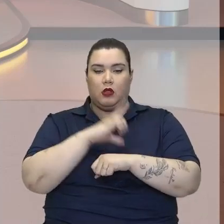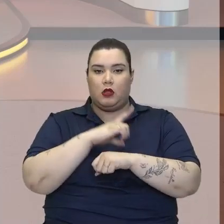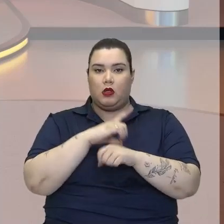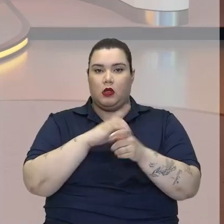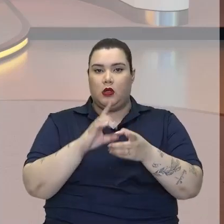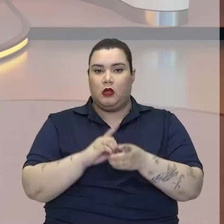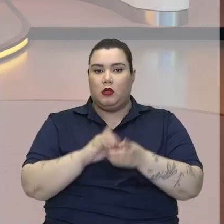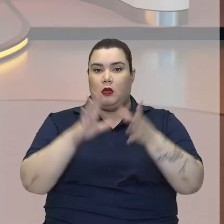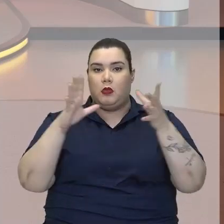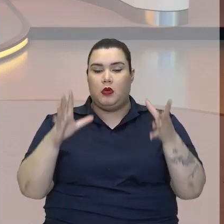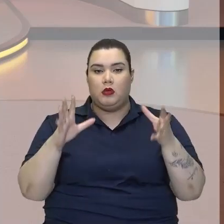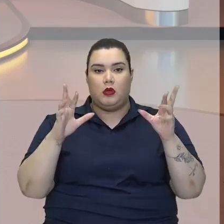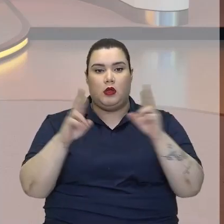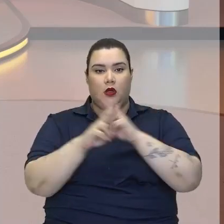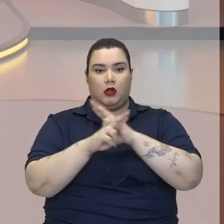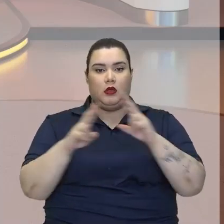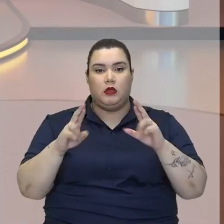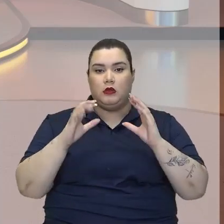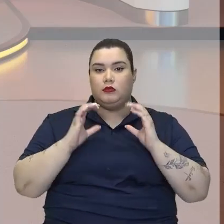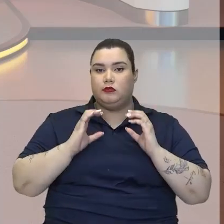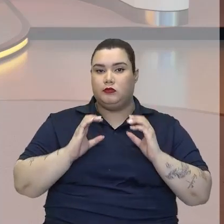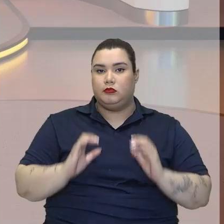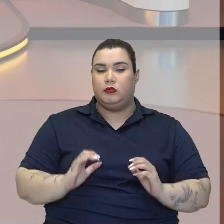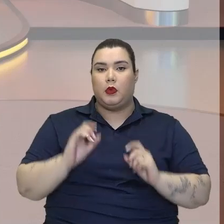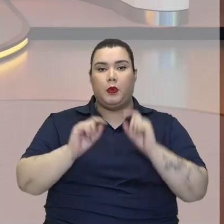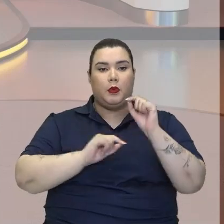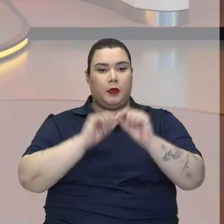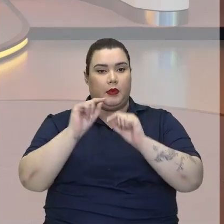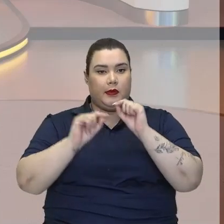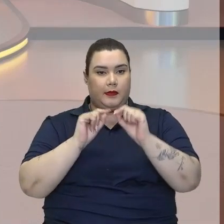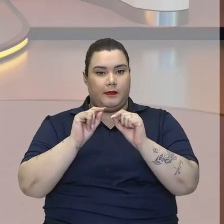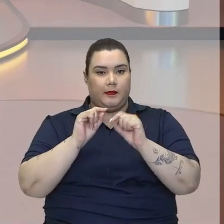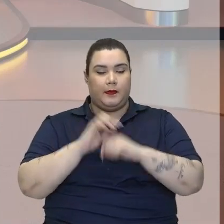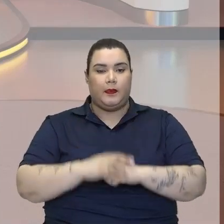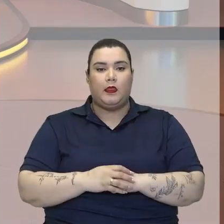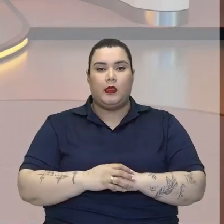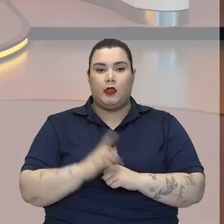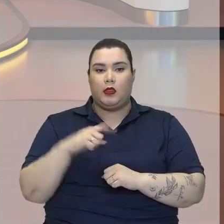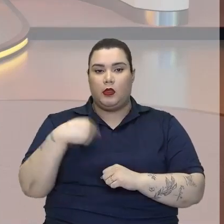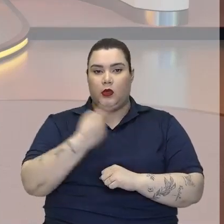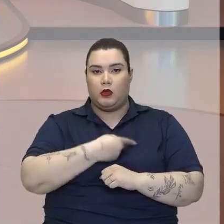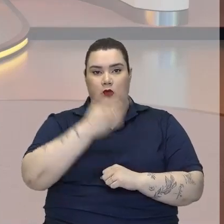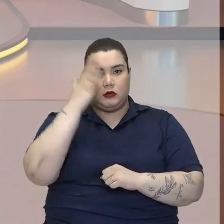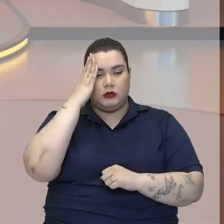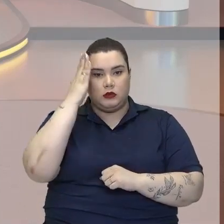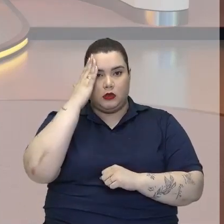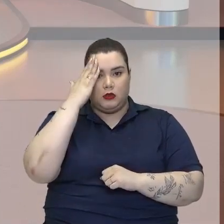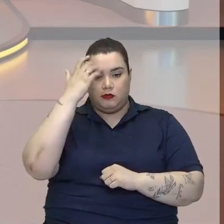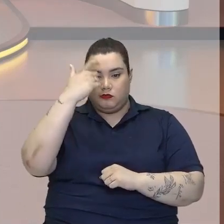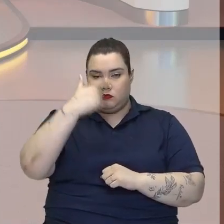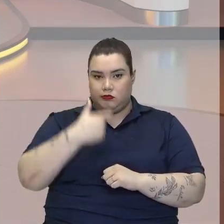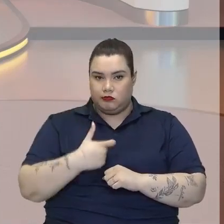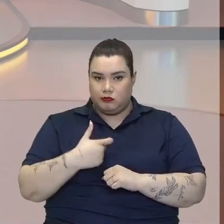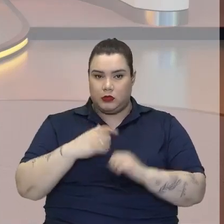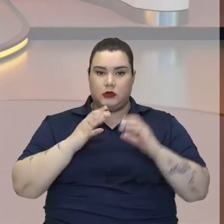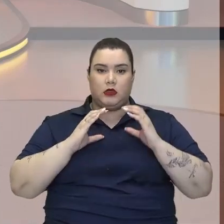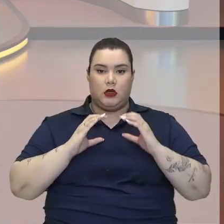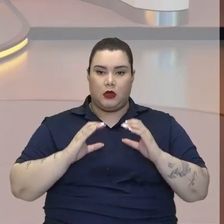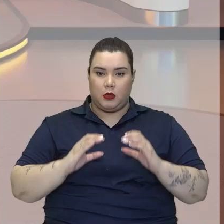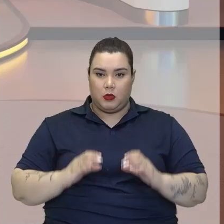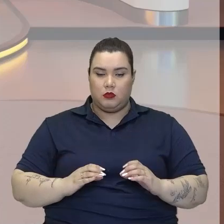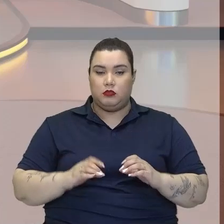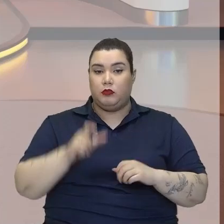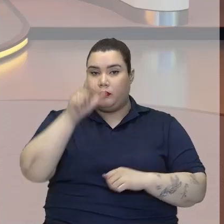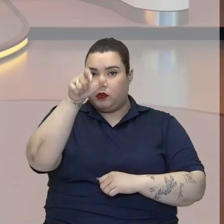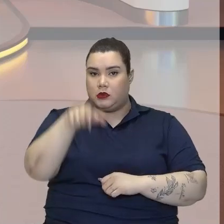com relação à cidadania? Já vimos que eu sou cidadão, que você é um cidadão ou